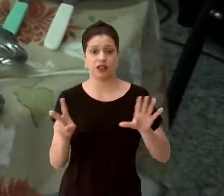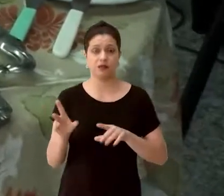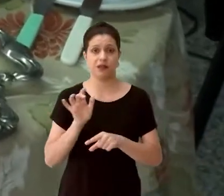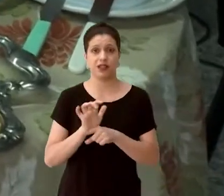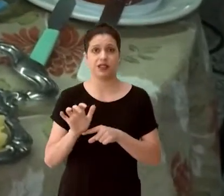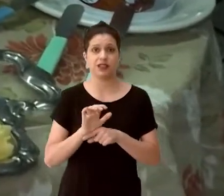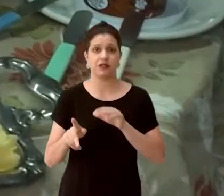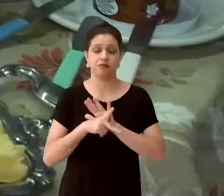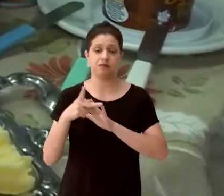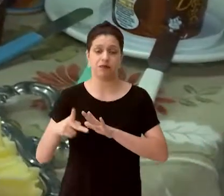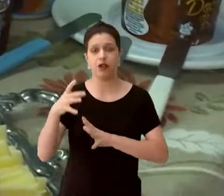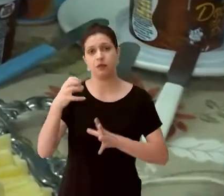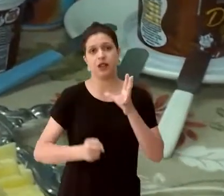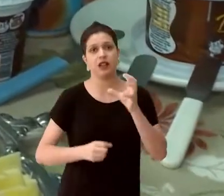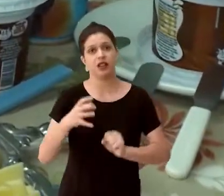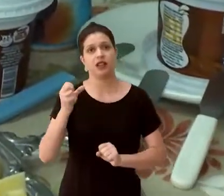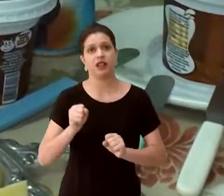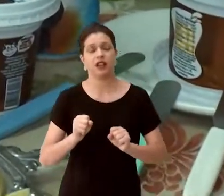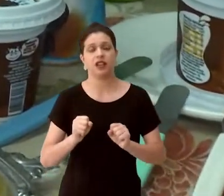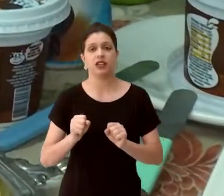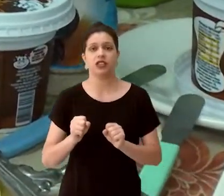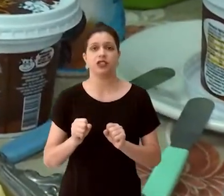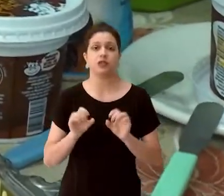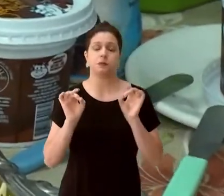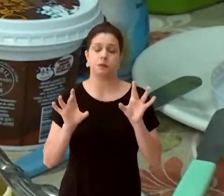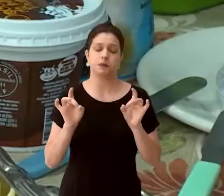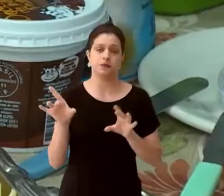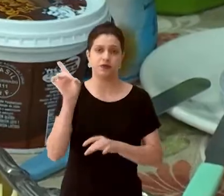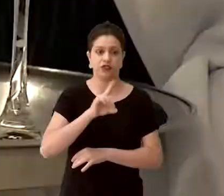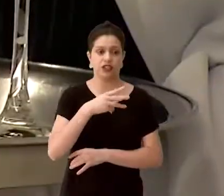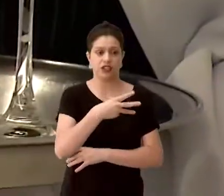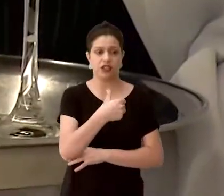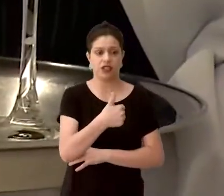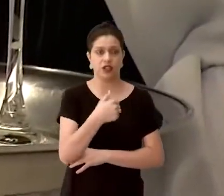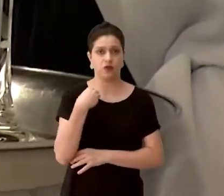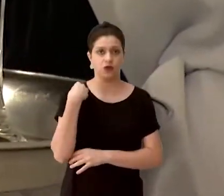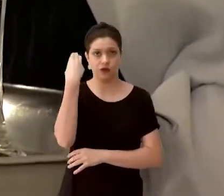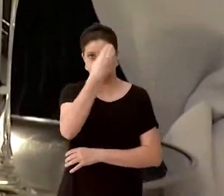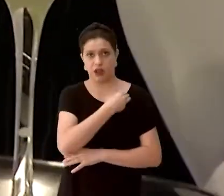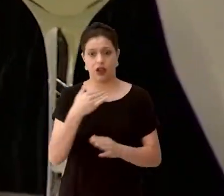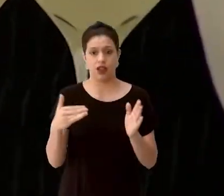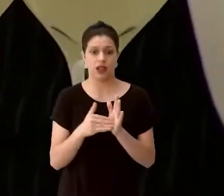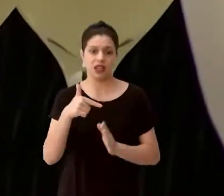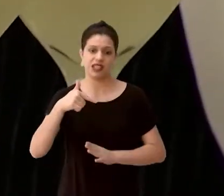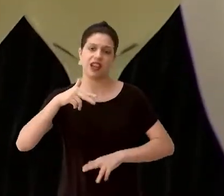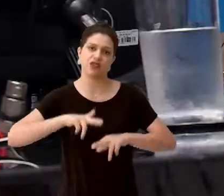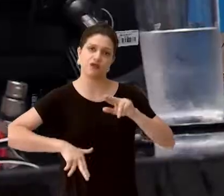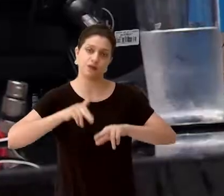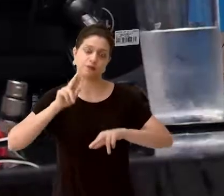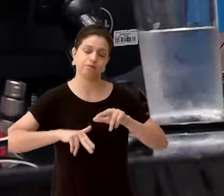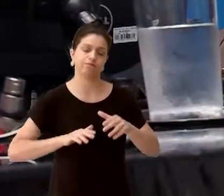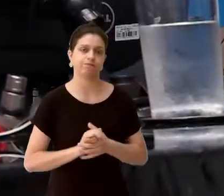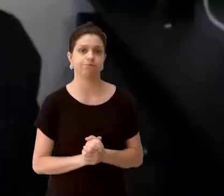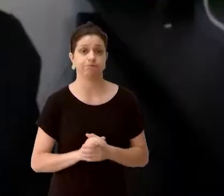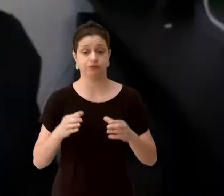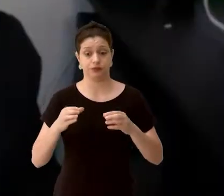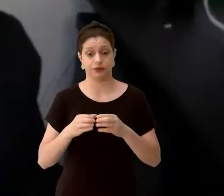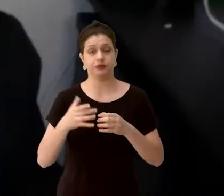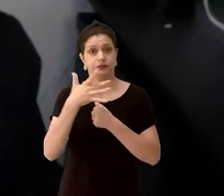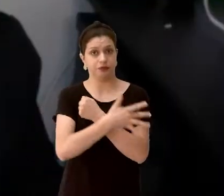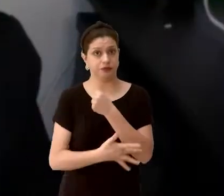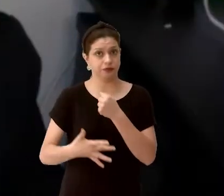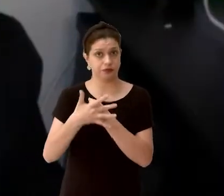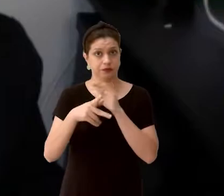Grosso do Sul, a Semana Estadual do Leite em 2020 é comemorada de 31 de maio a 7 de junho. A